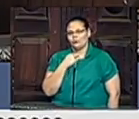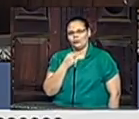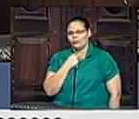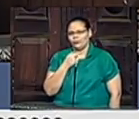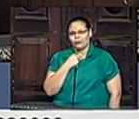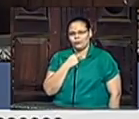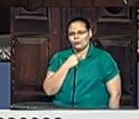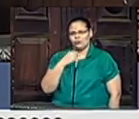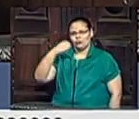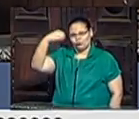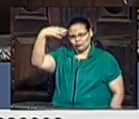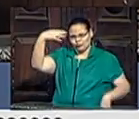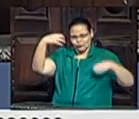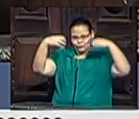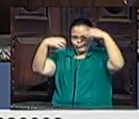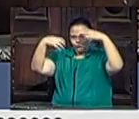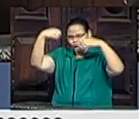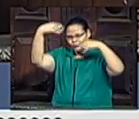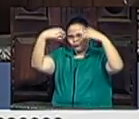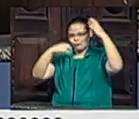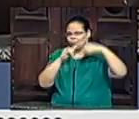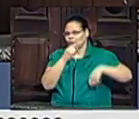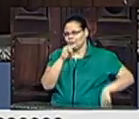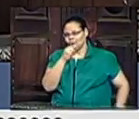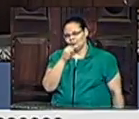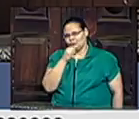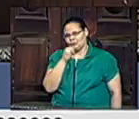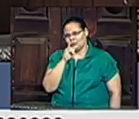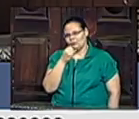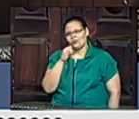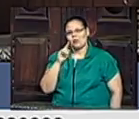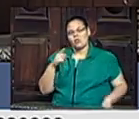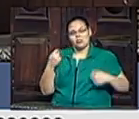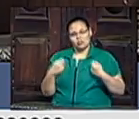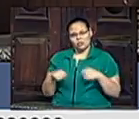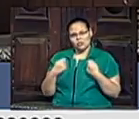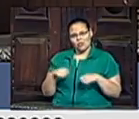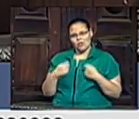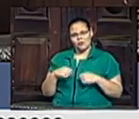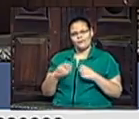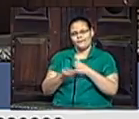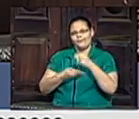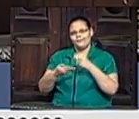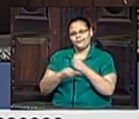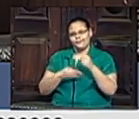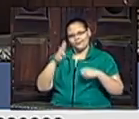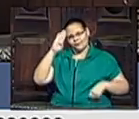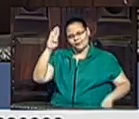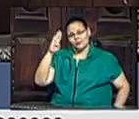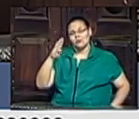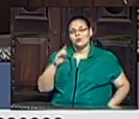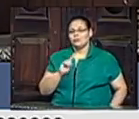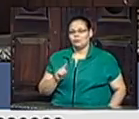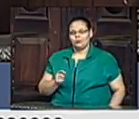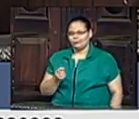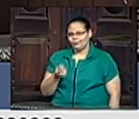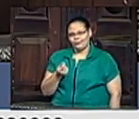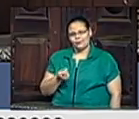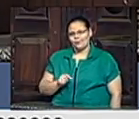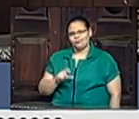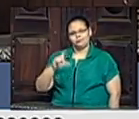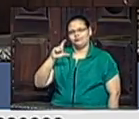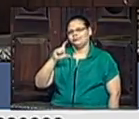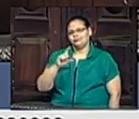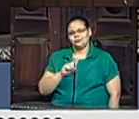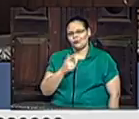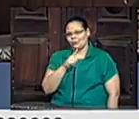a luz, não pode um bem de necessidade básica ter uma alíquota superior a